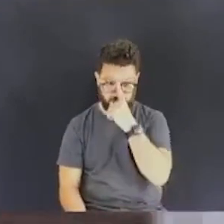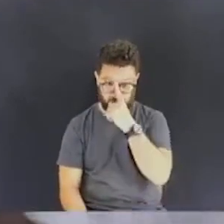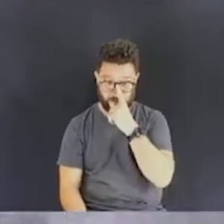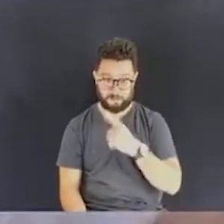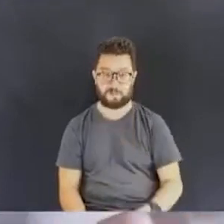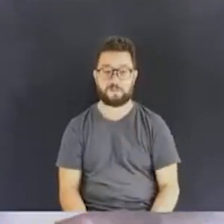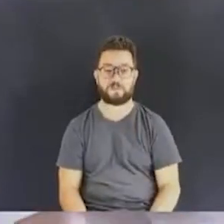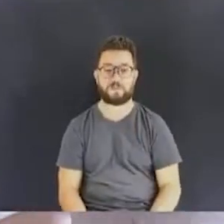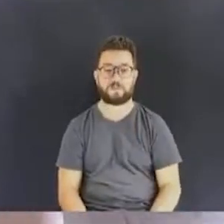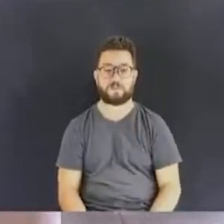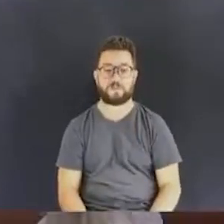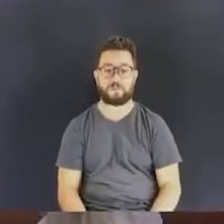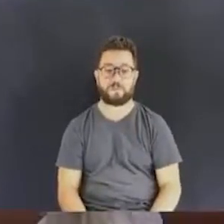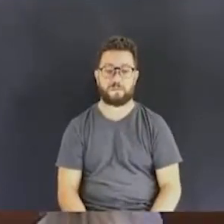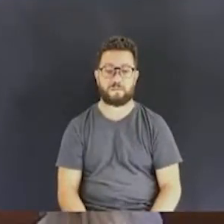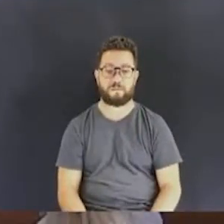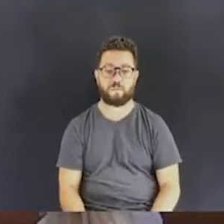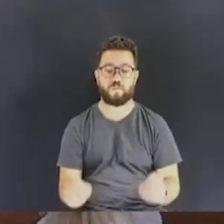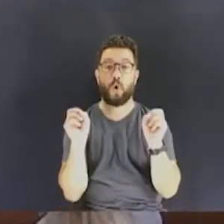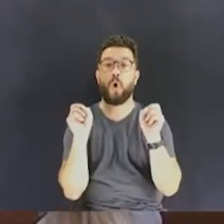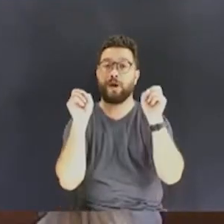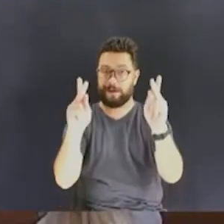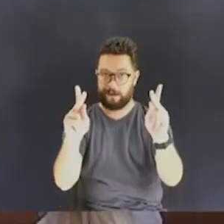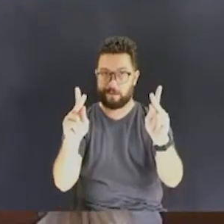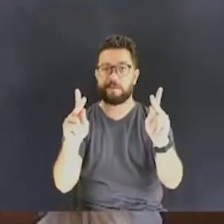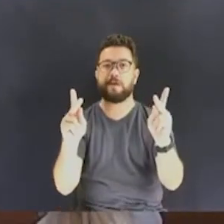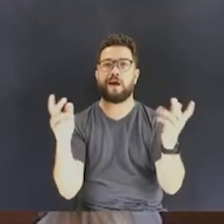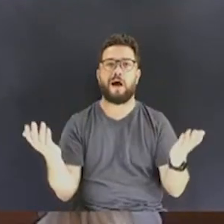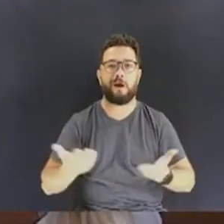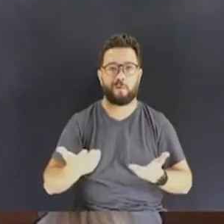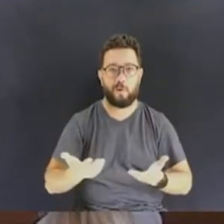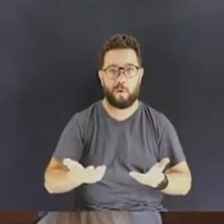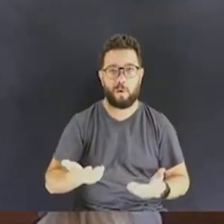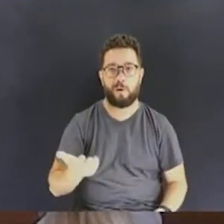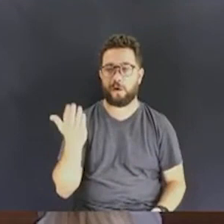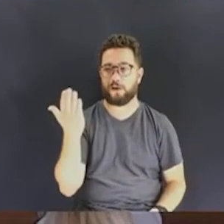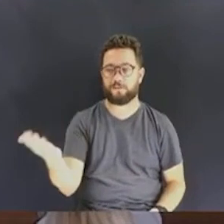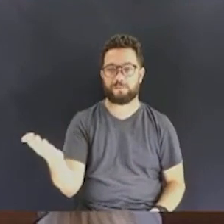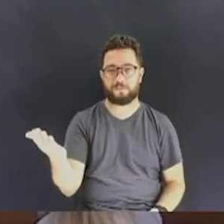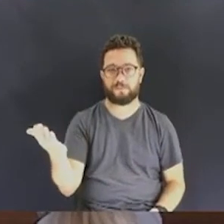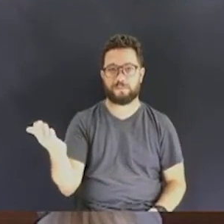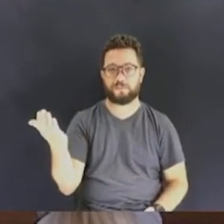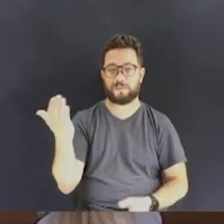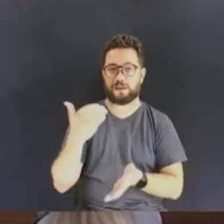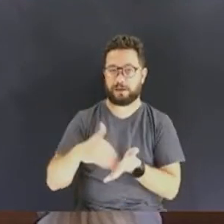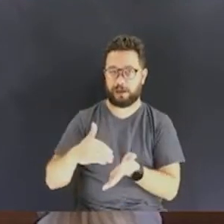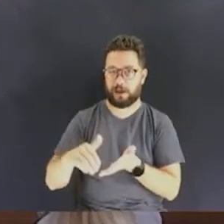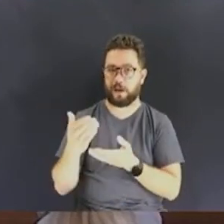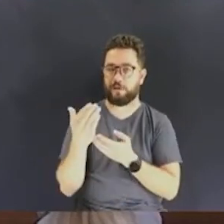Ok, fechamos esse bloco com a devolutiva, o senhor doutor Cristiano Rhodes. Vou inverter um